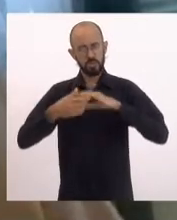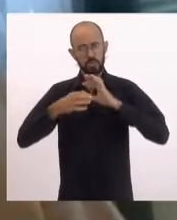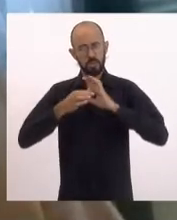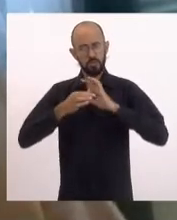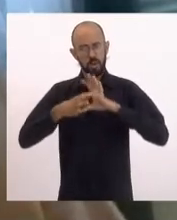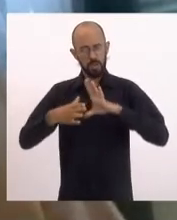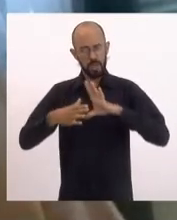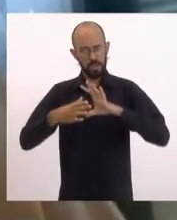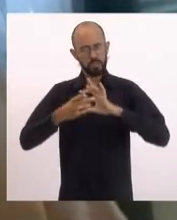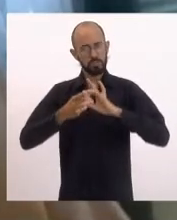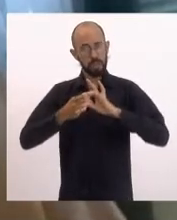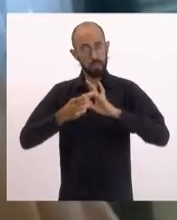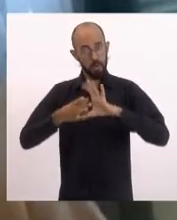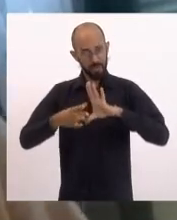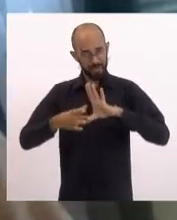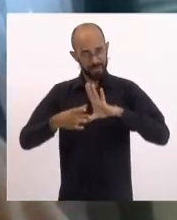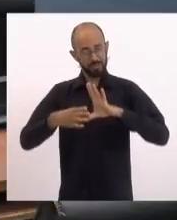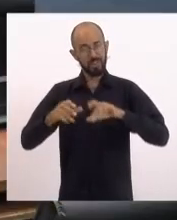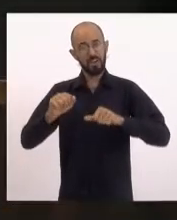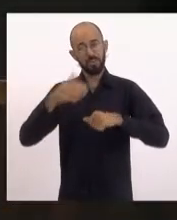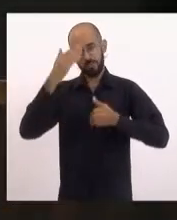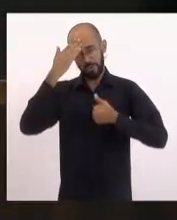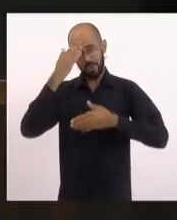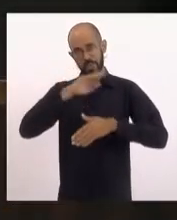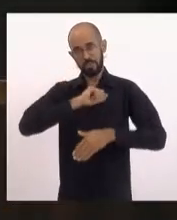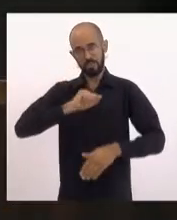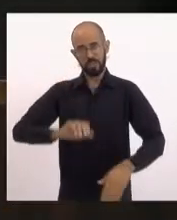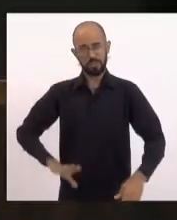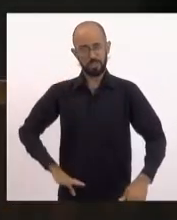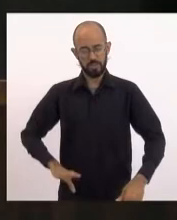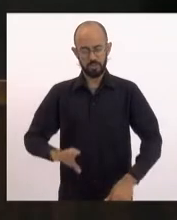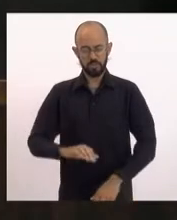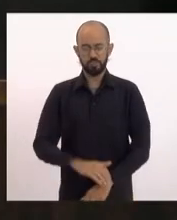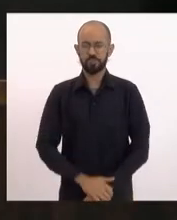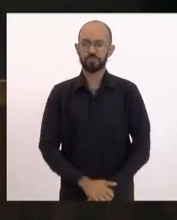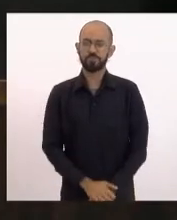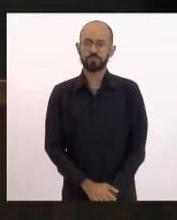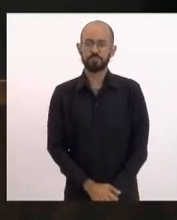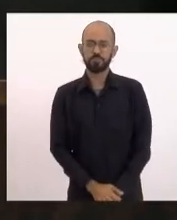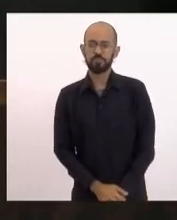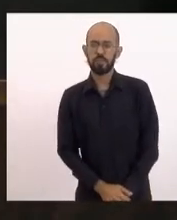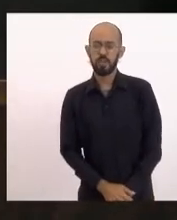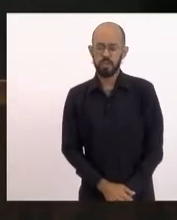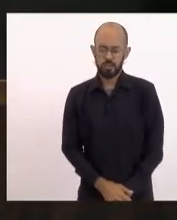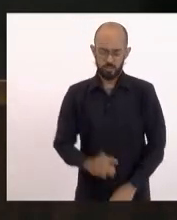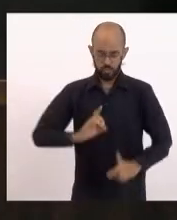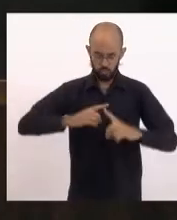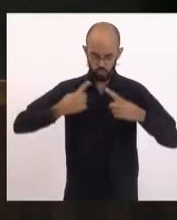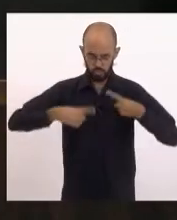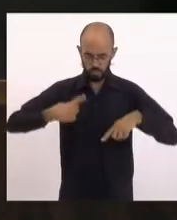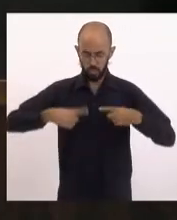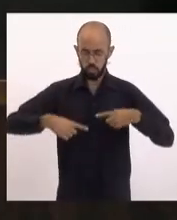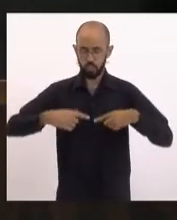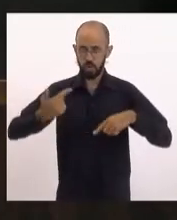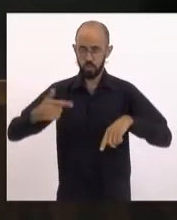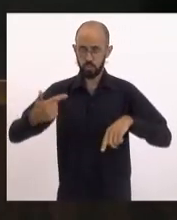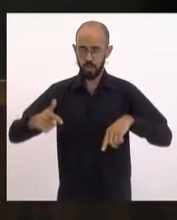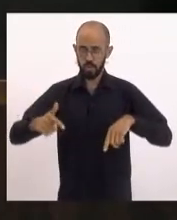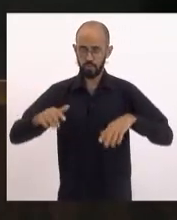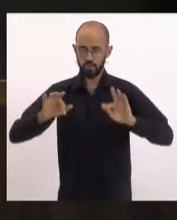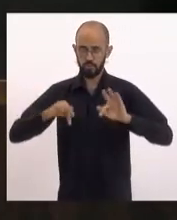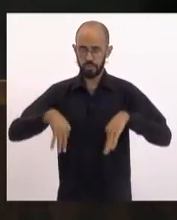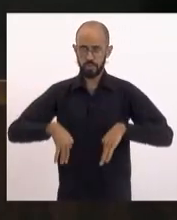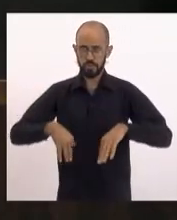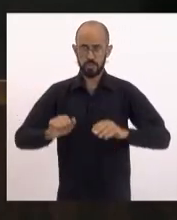Obrigado, presidente André Siciliano. Obrigado, Mink. Em discussão, não havendo quem queira discutir, encerra da discussão. O